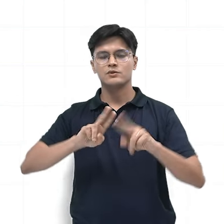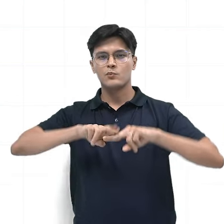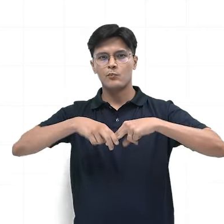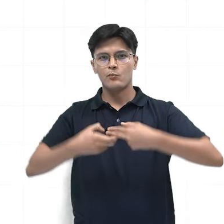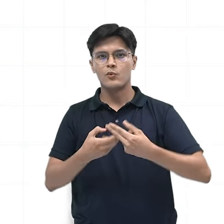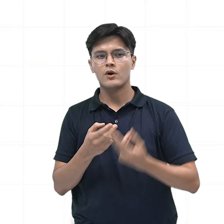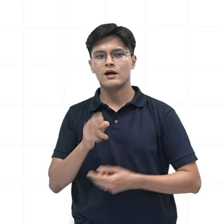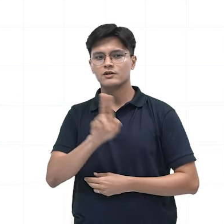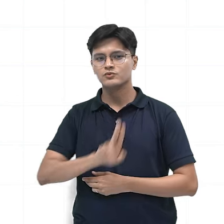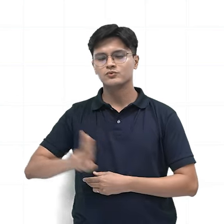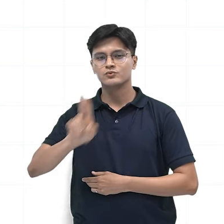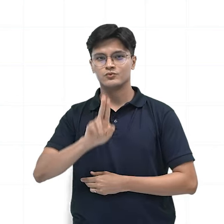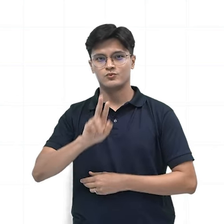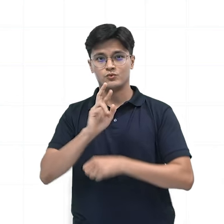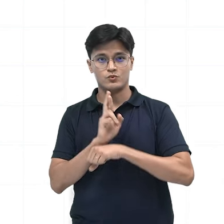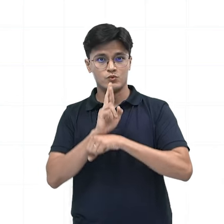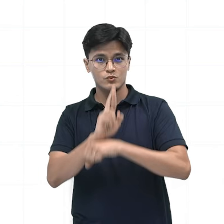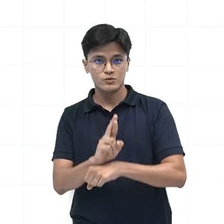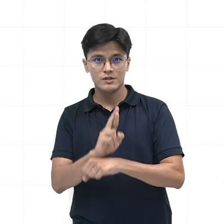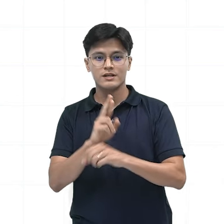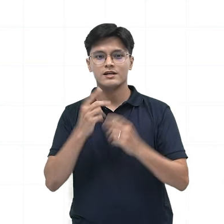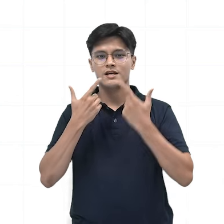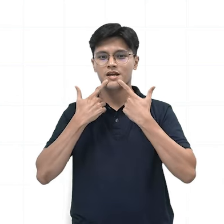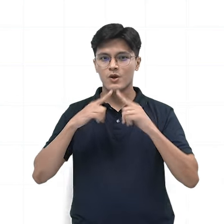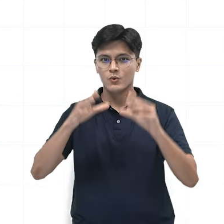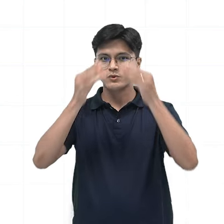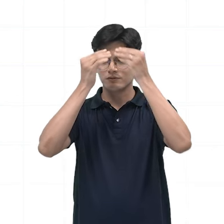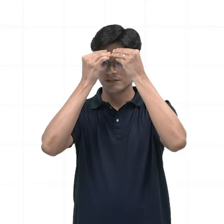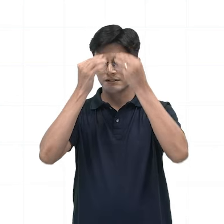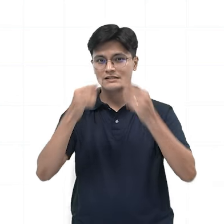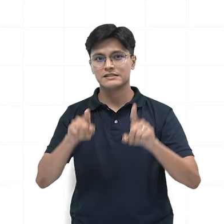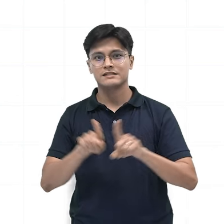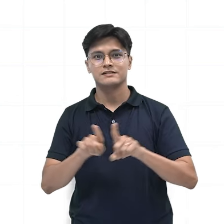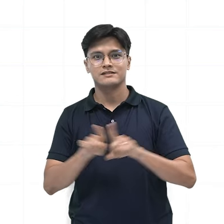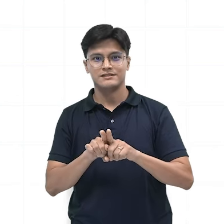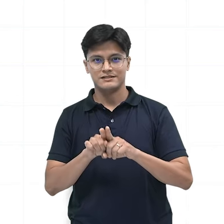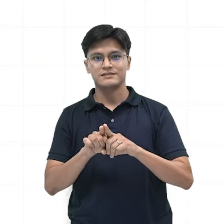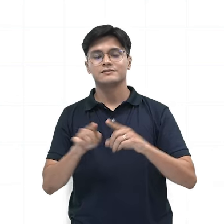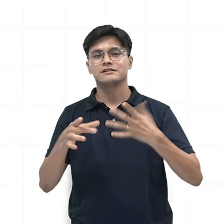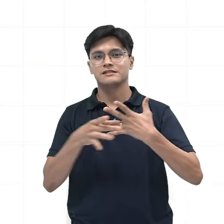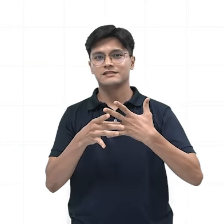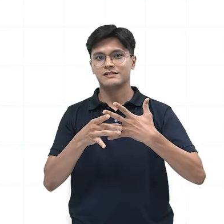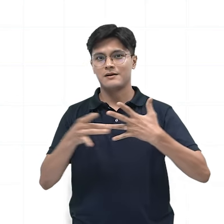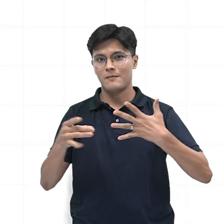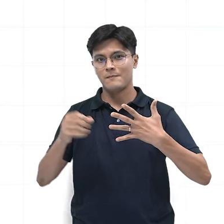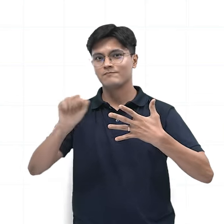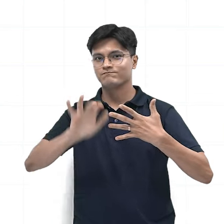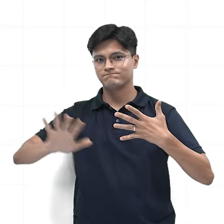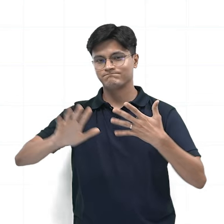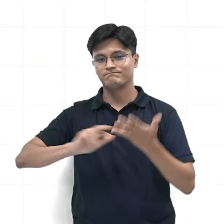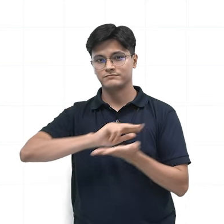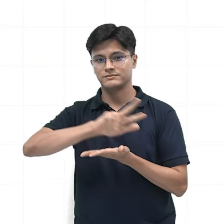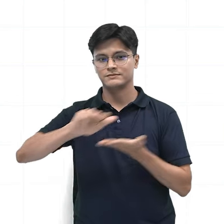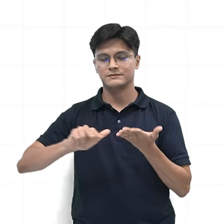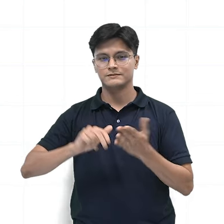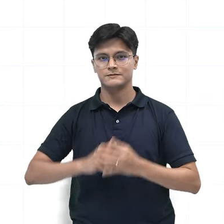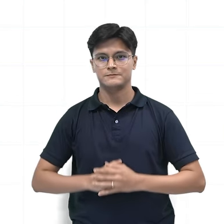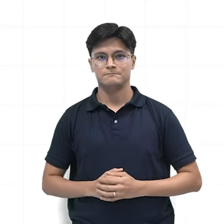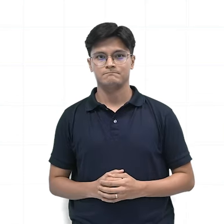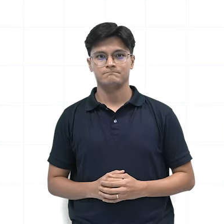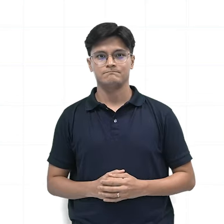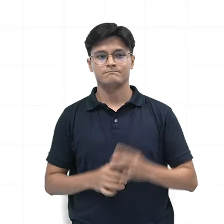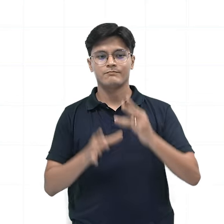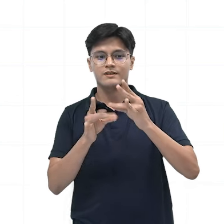sentido provocados pelos usos de recursos linguísticos e